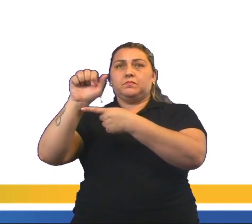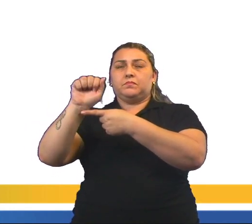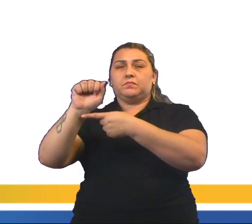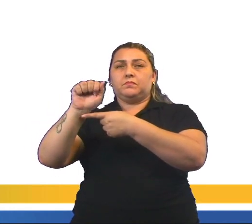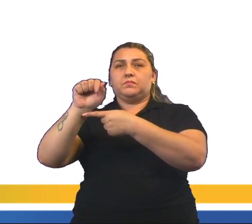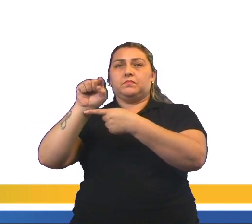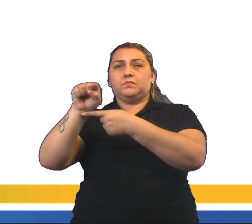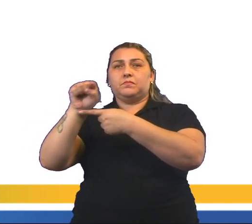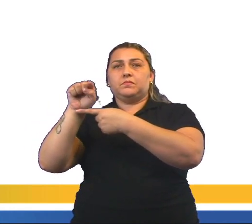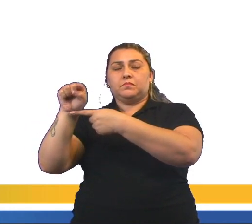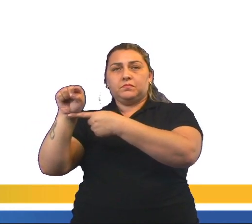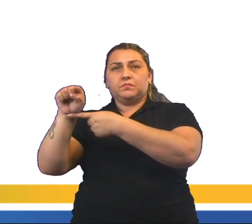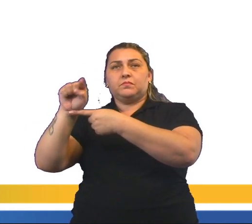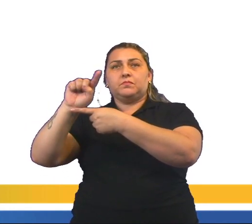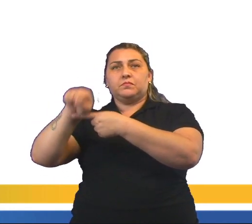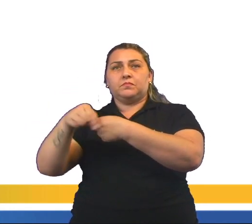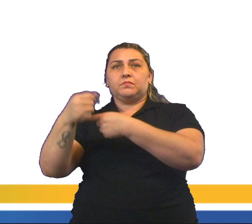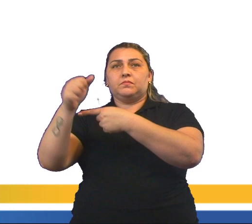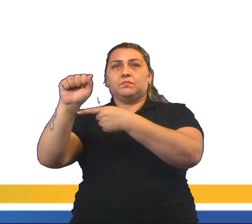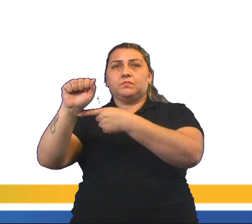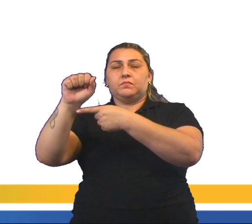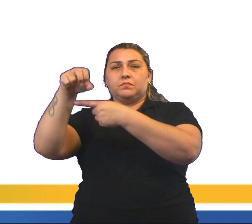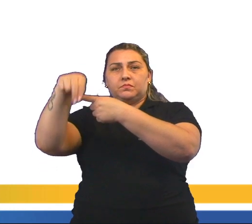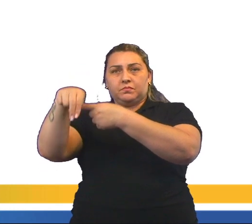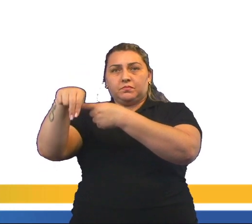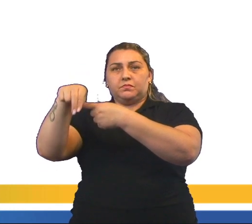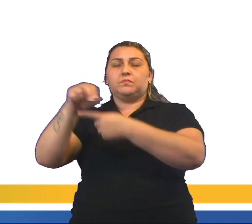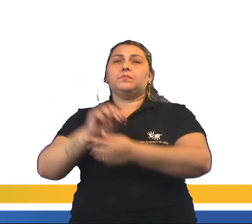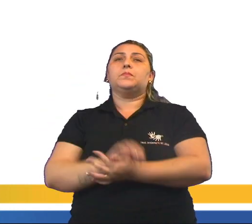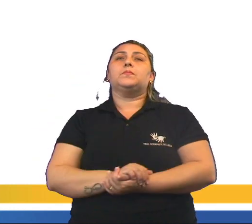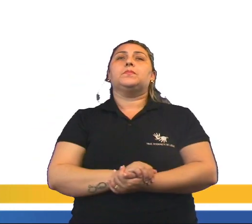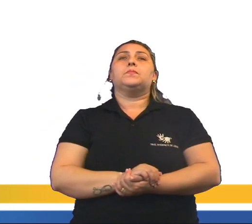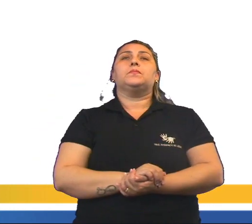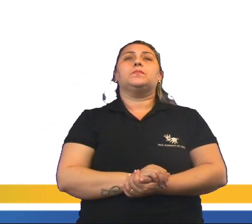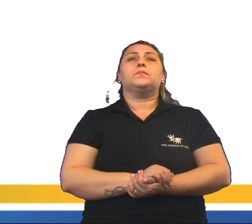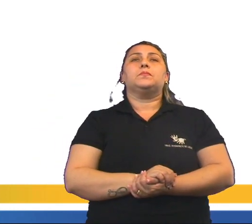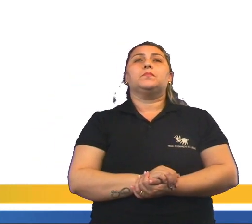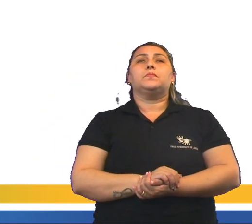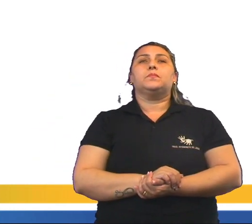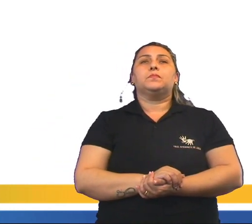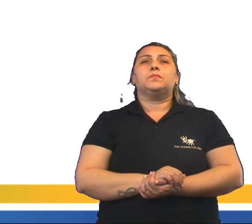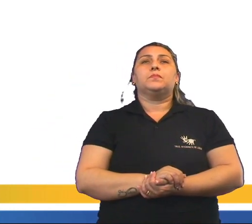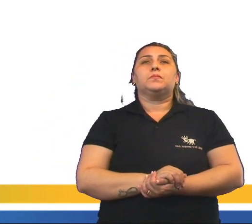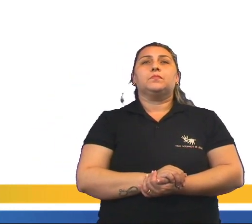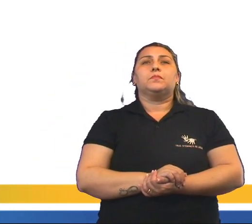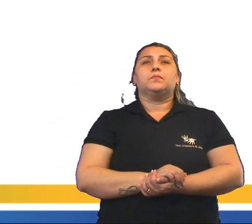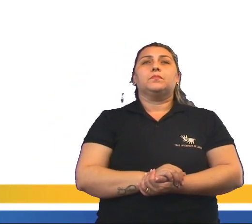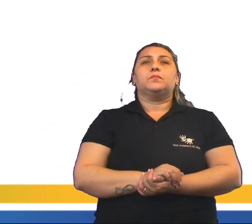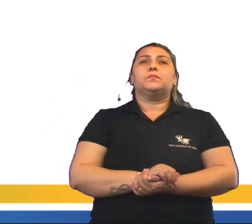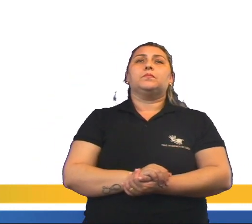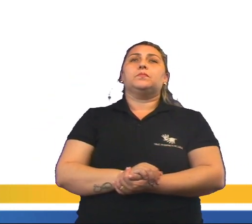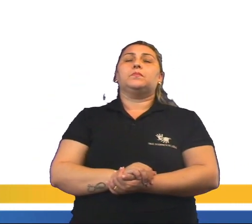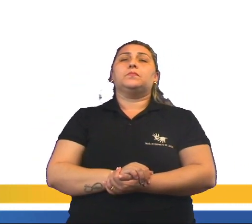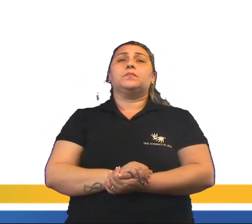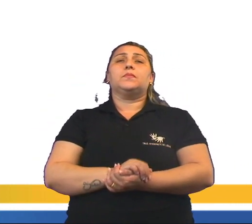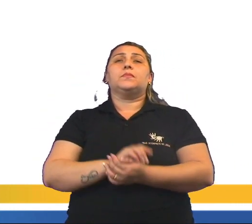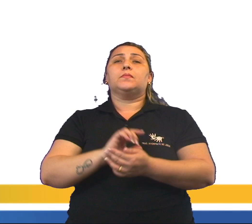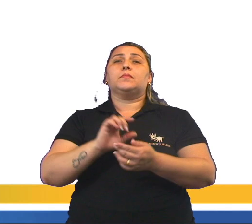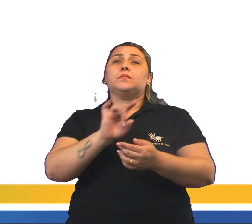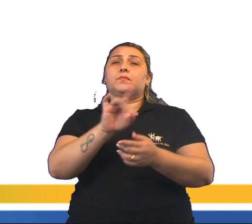2,3, reticências, hã então nesses casos aí cada